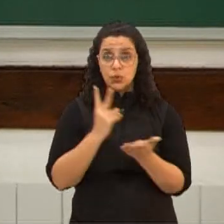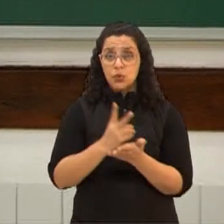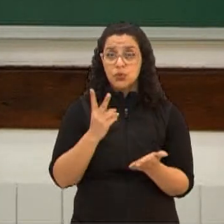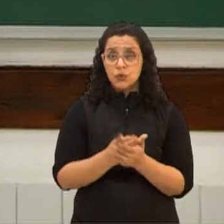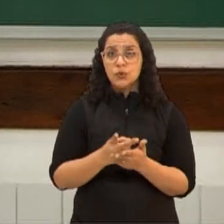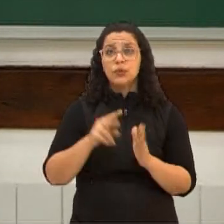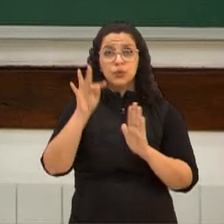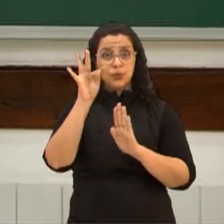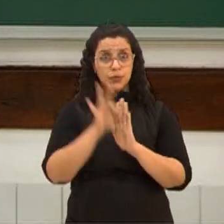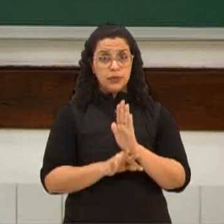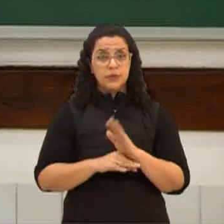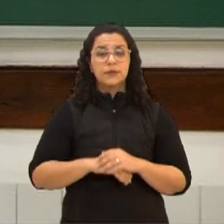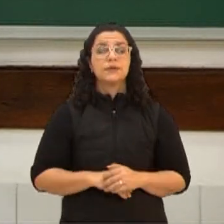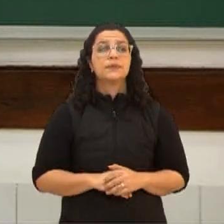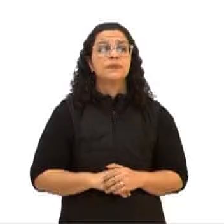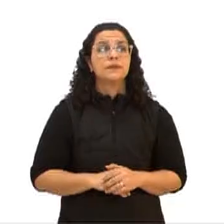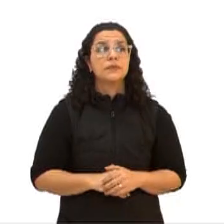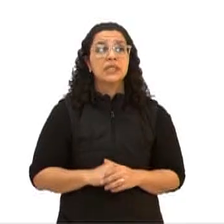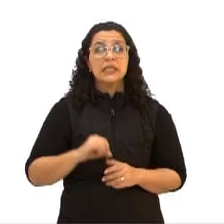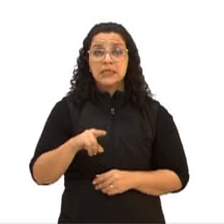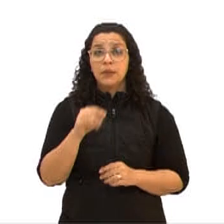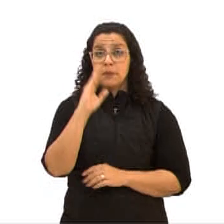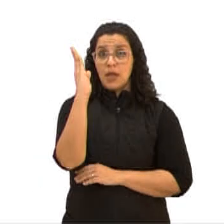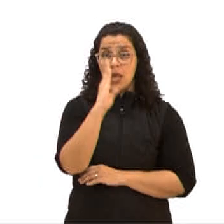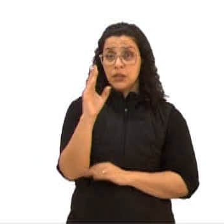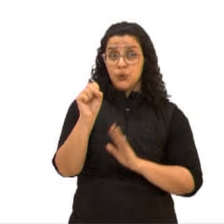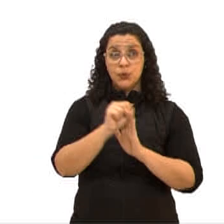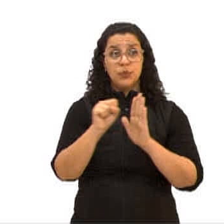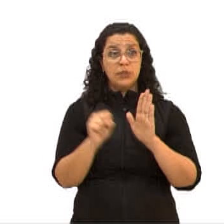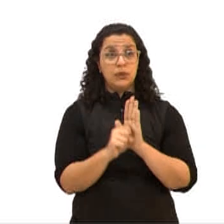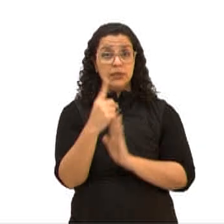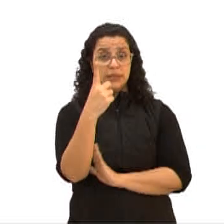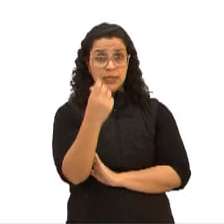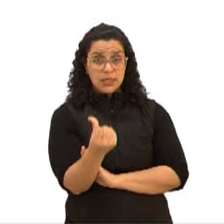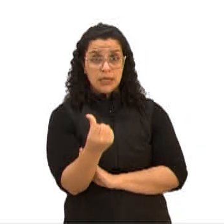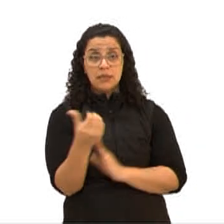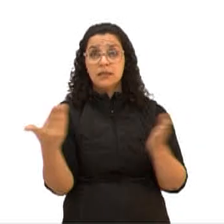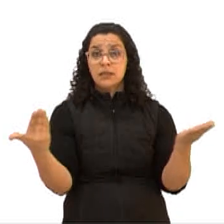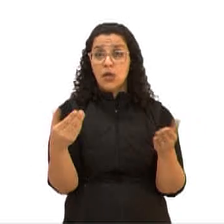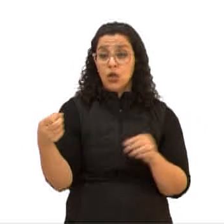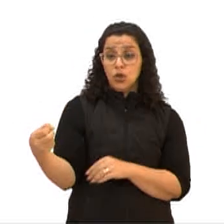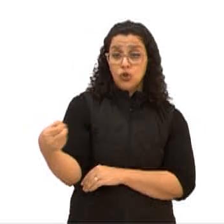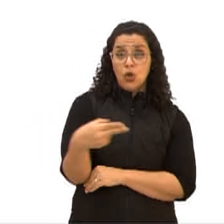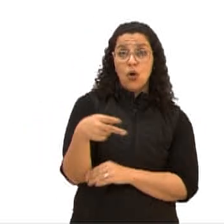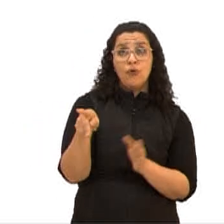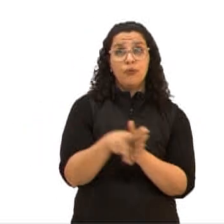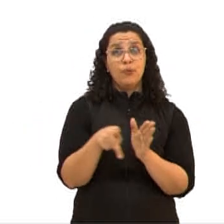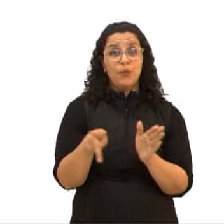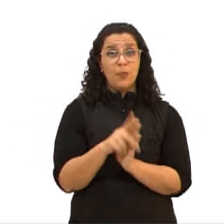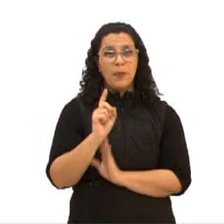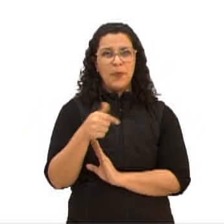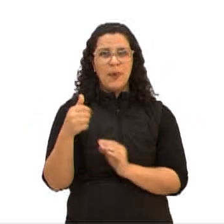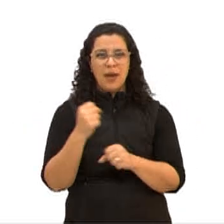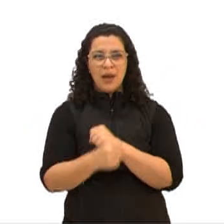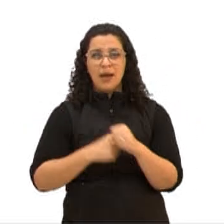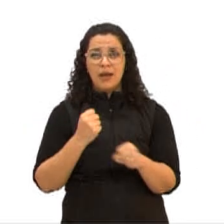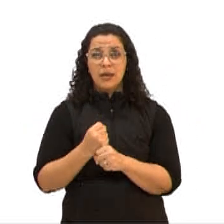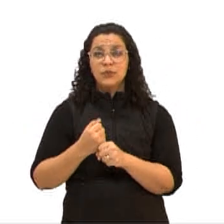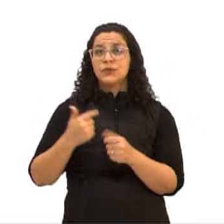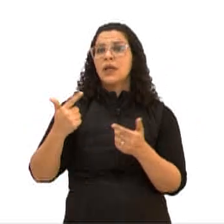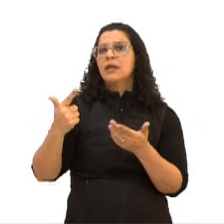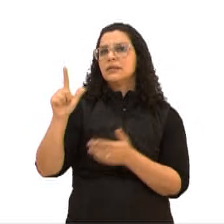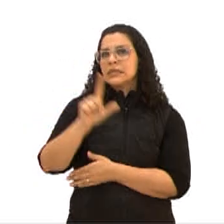Continuando o nosso editorial. Se entre o Brasil do século XVI e o do novo milênio as plataformas literárias